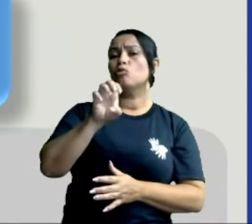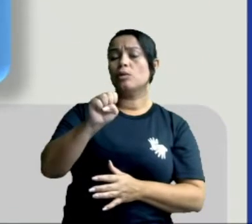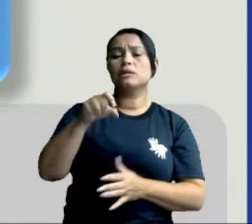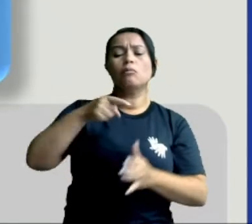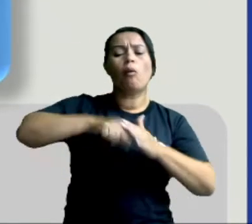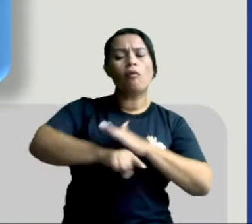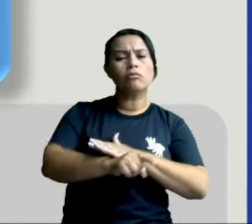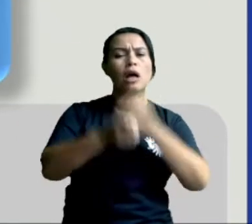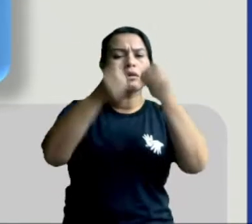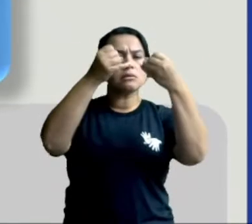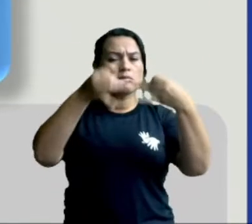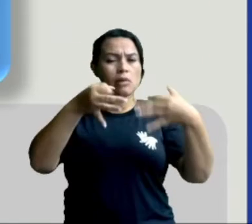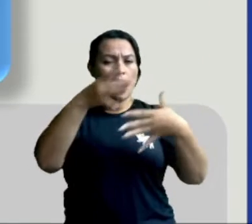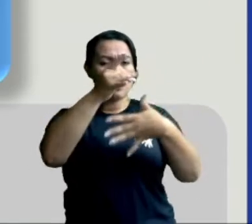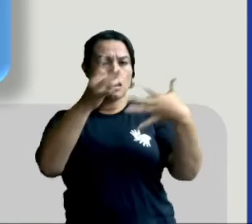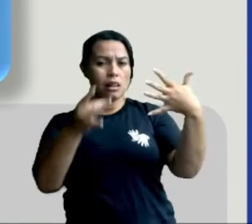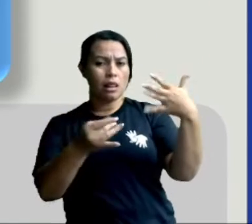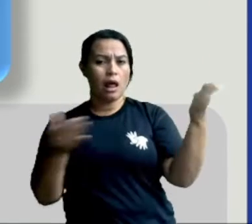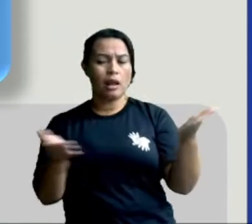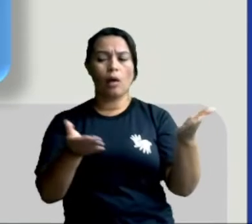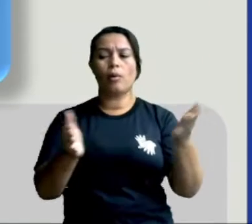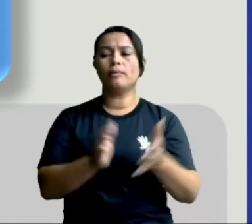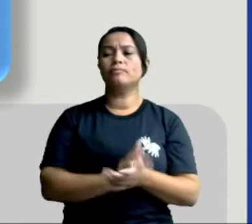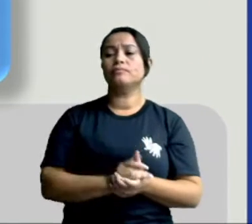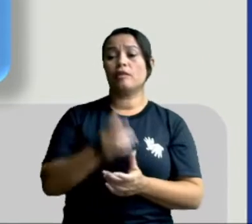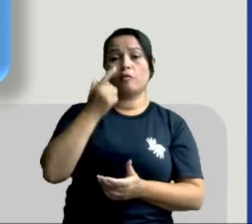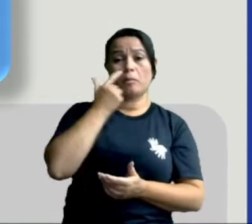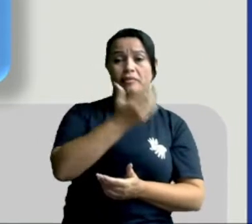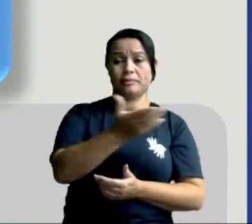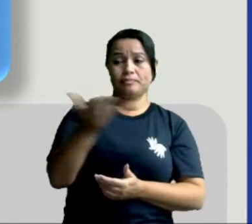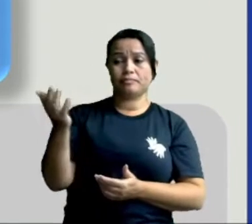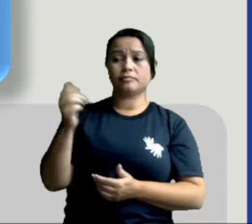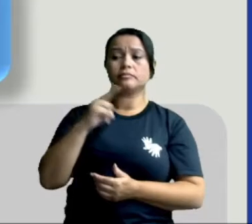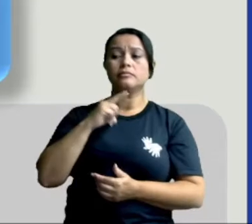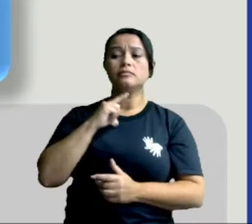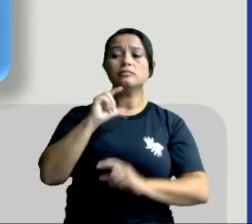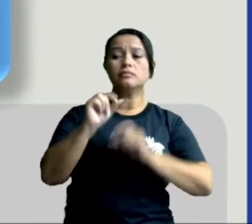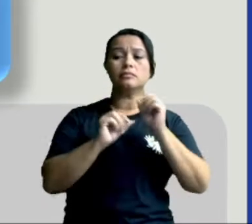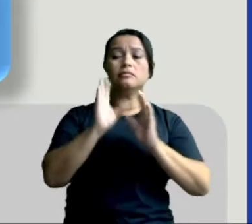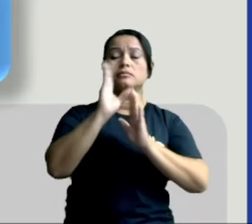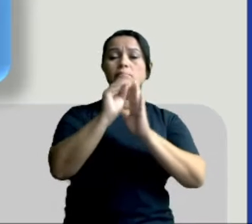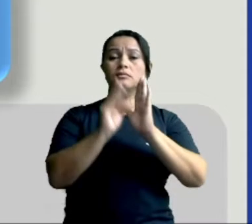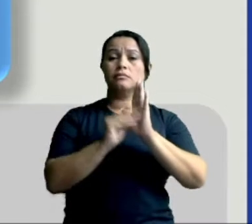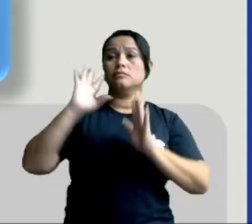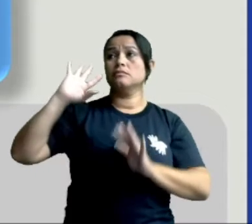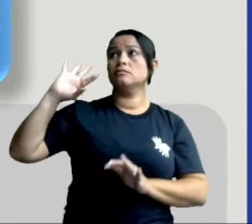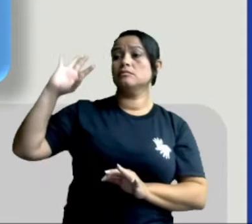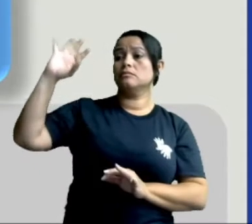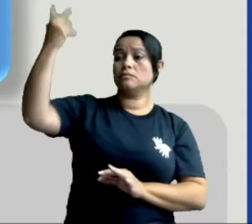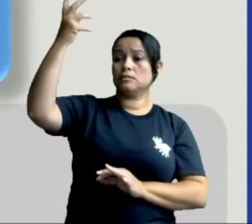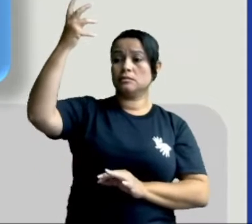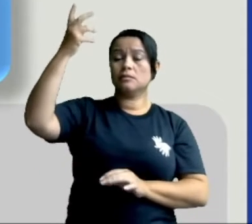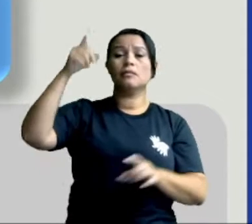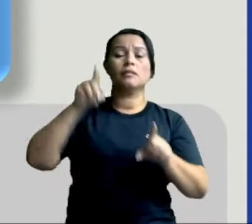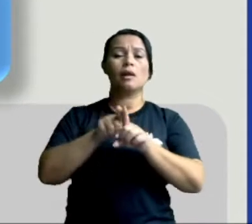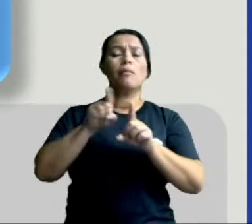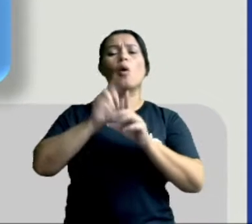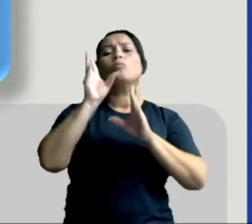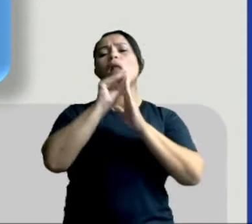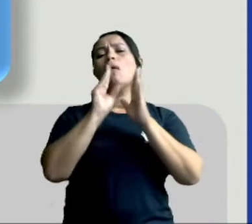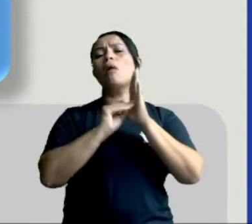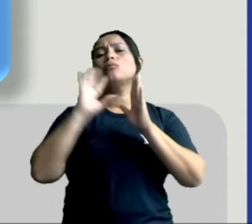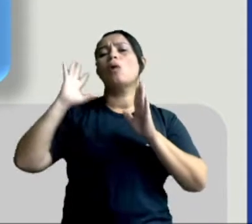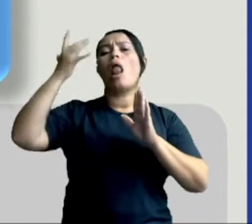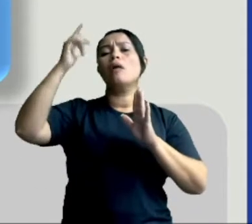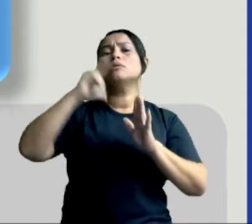nos aprofundar aqui ó o ponha comigo essa tabela nós temos elementos do clima e aí com ela